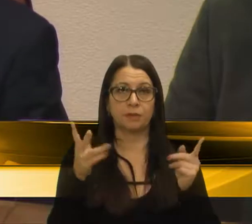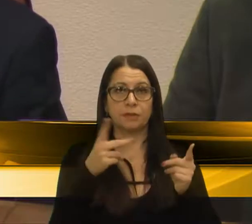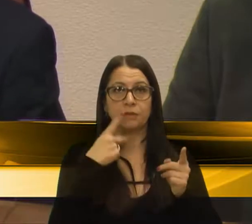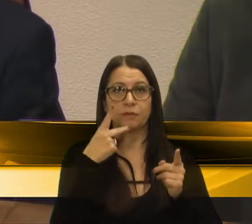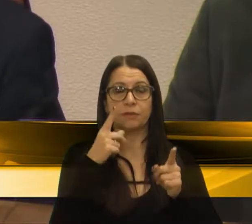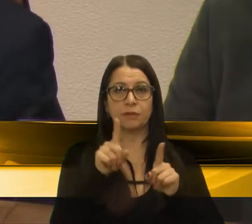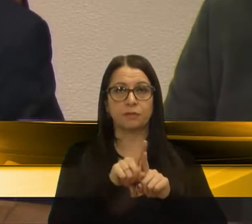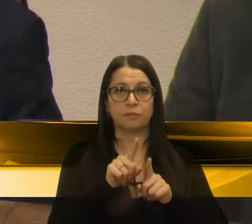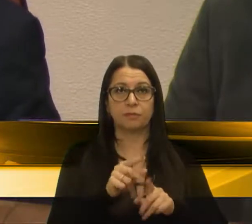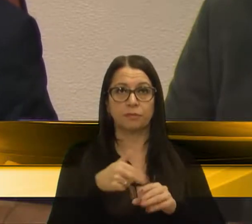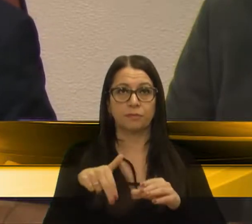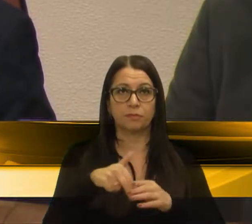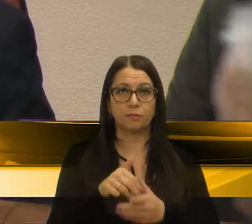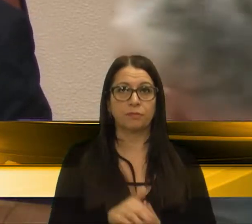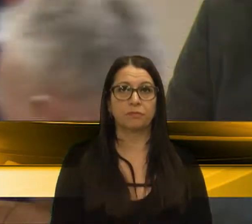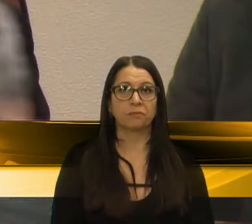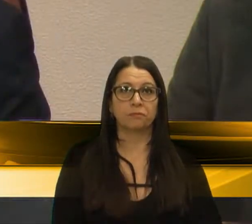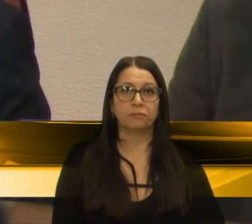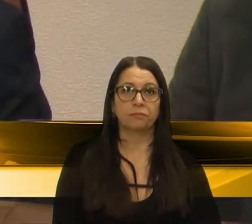seu pronunciamento.